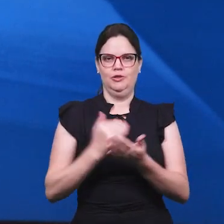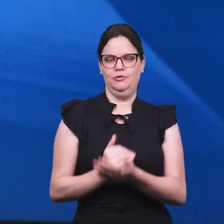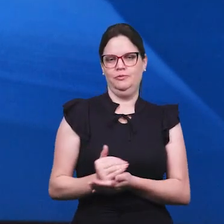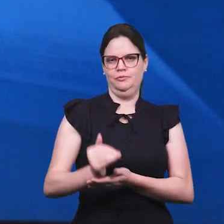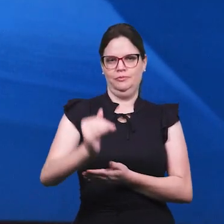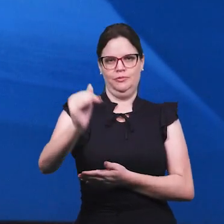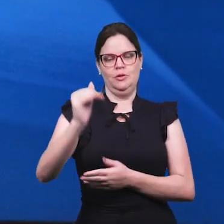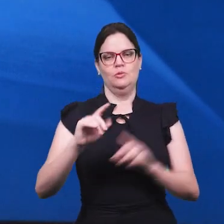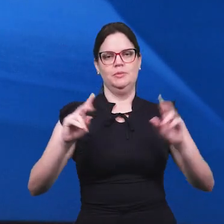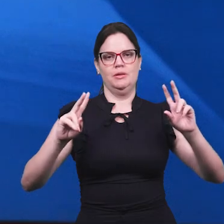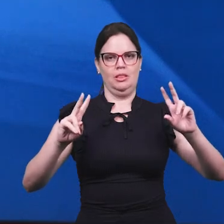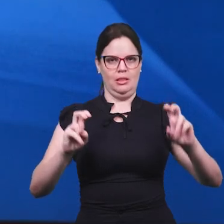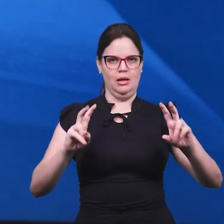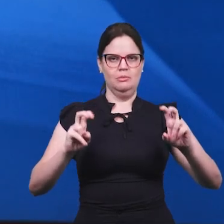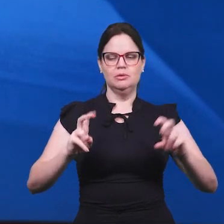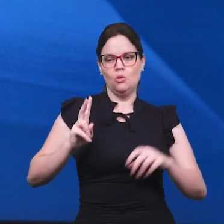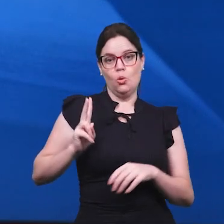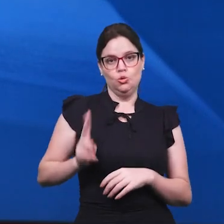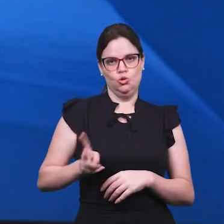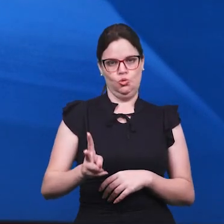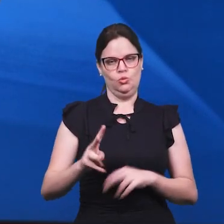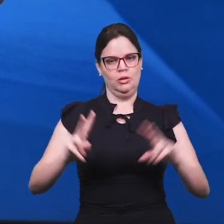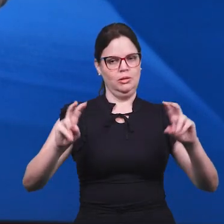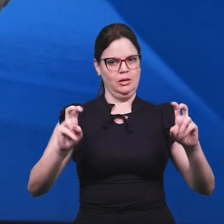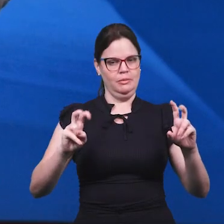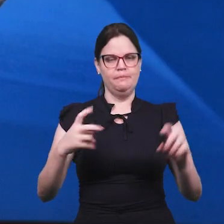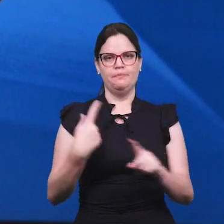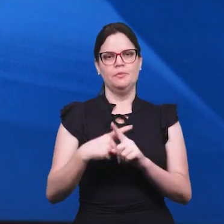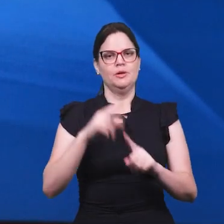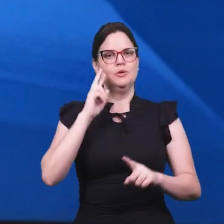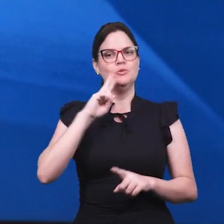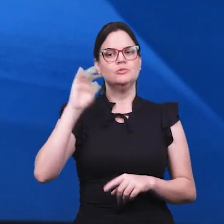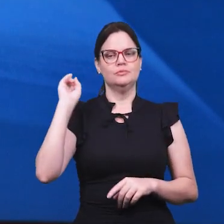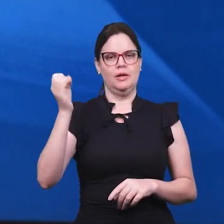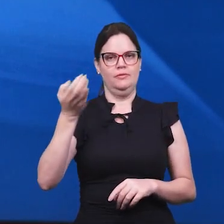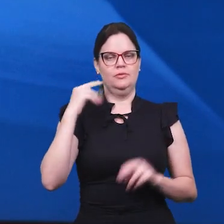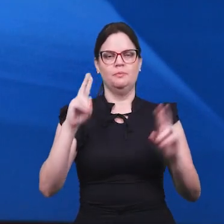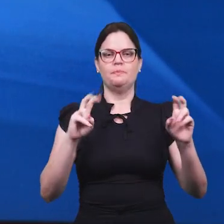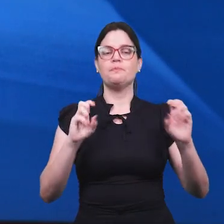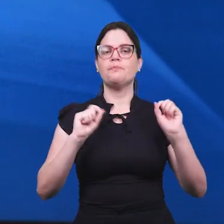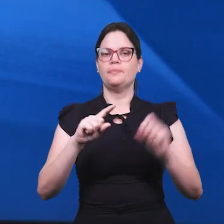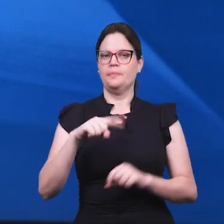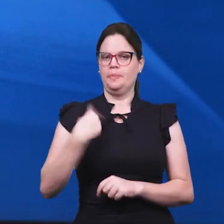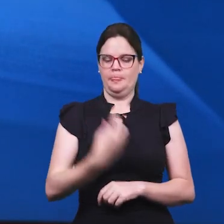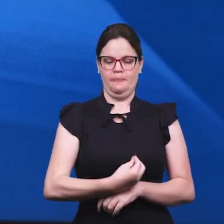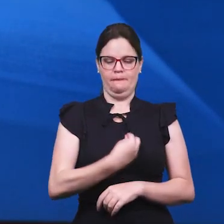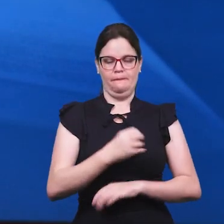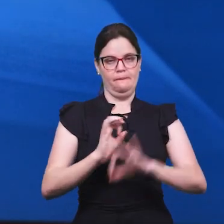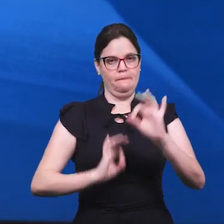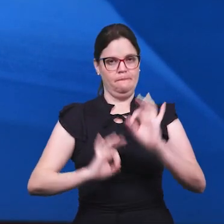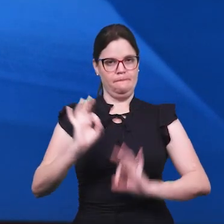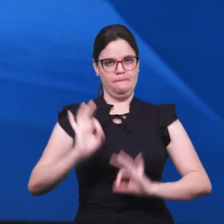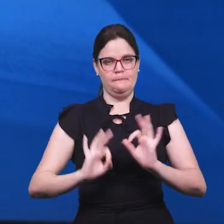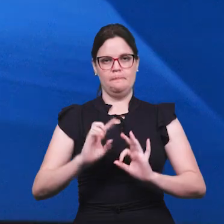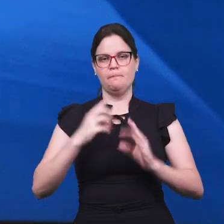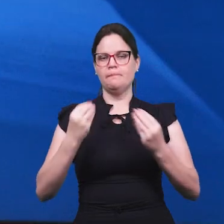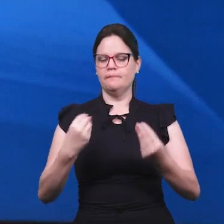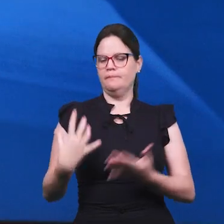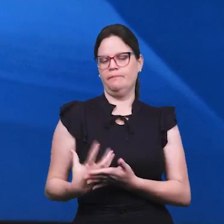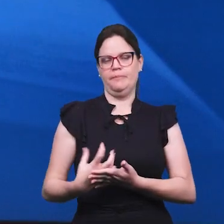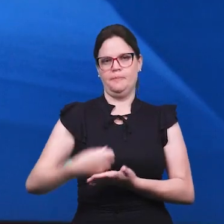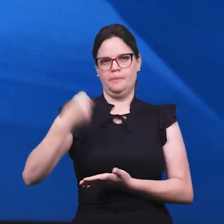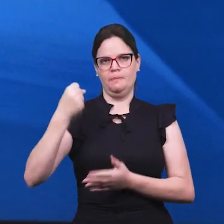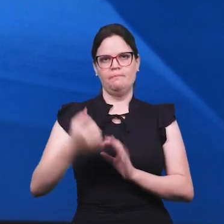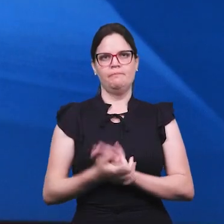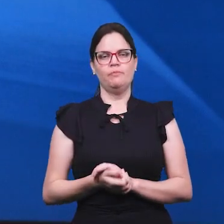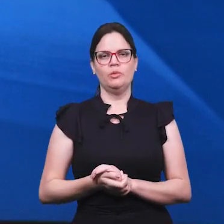dar sequência ao tema que nós estamos usando, por orientação do Senhor, que é o tema sobre o preparo da igreja para o arrebatamento.